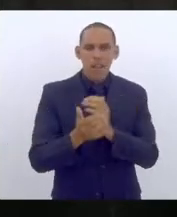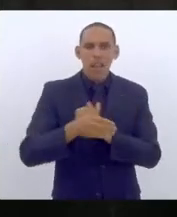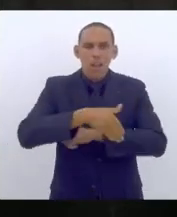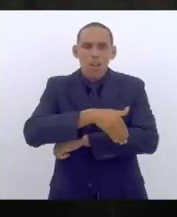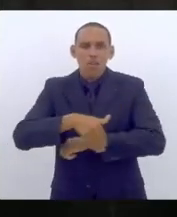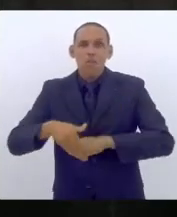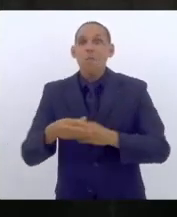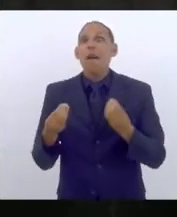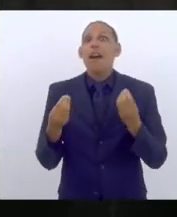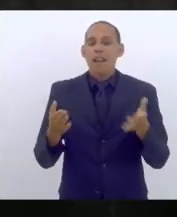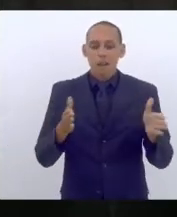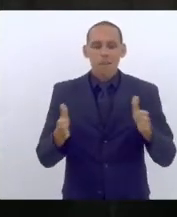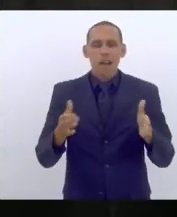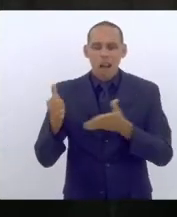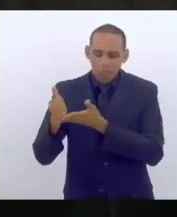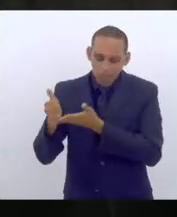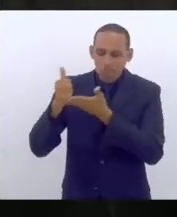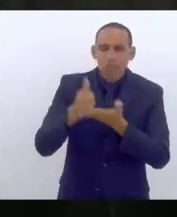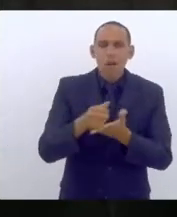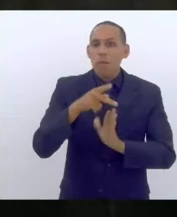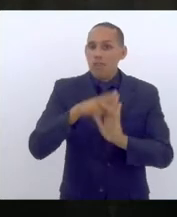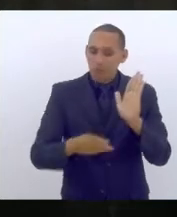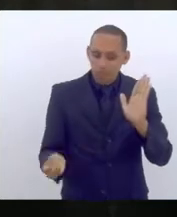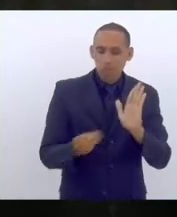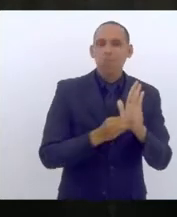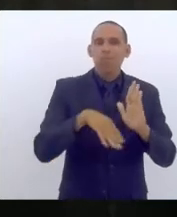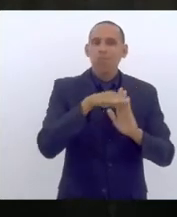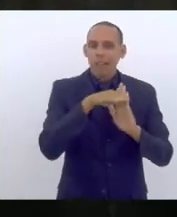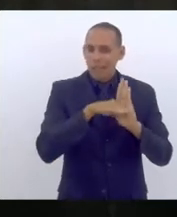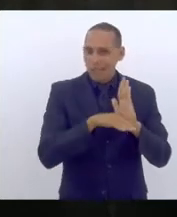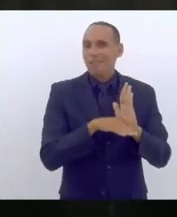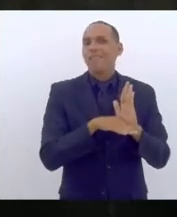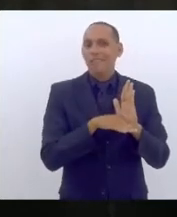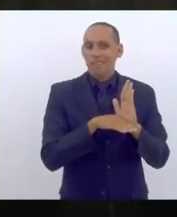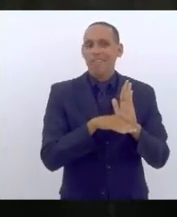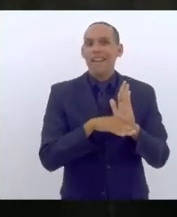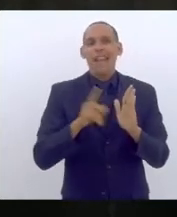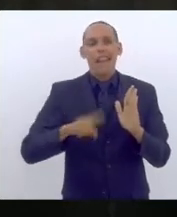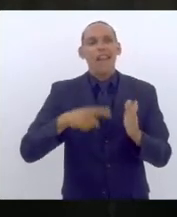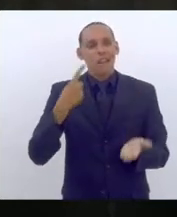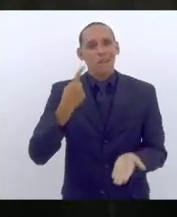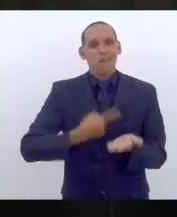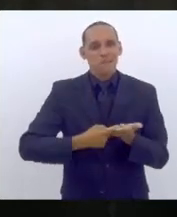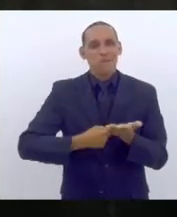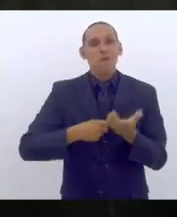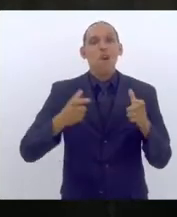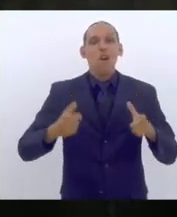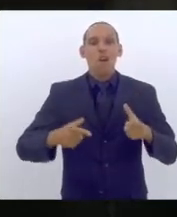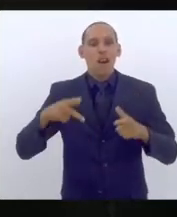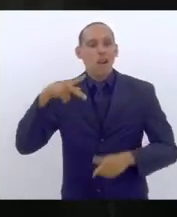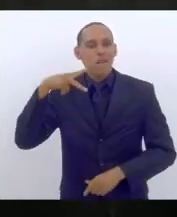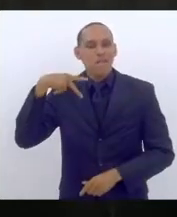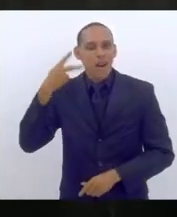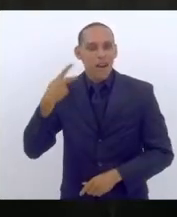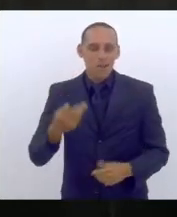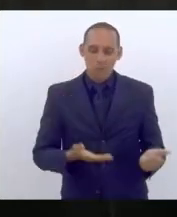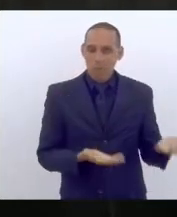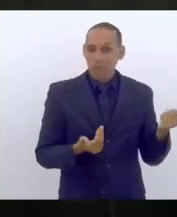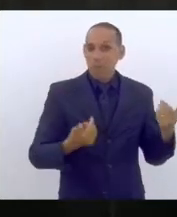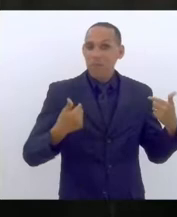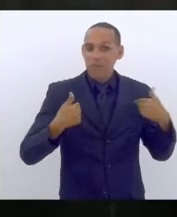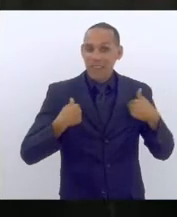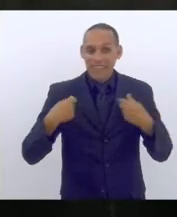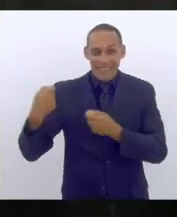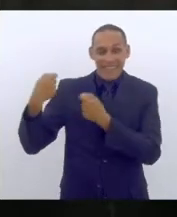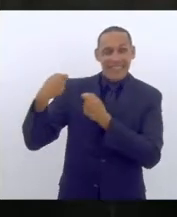meu mandato trouxesse o projeto dele na pauta Como foi o acordado no Parlamento juvenil Então estou aqui inclusive